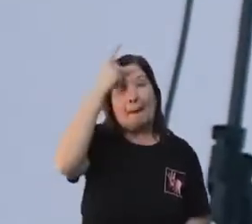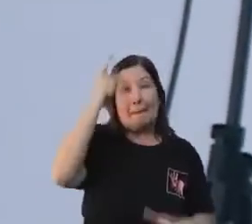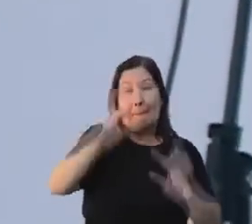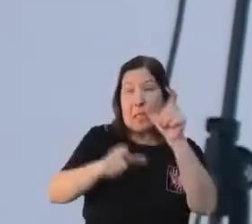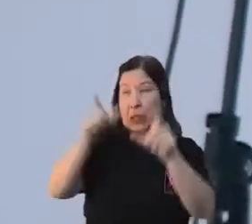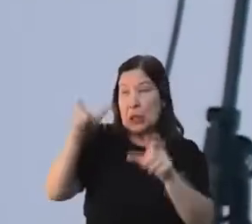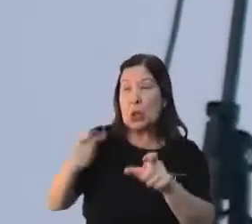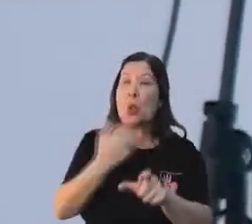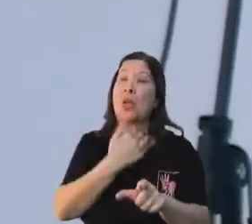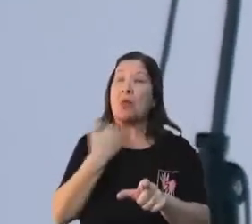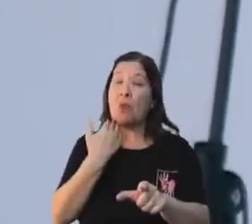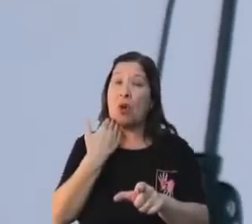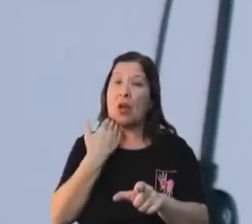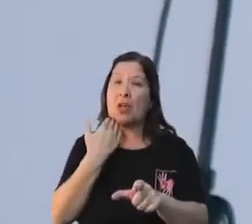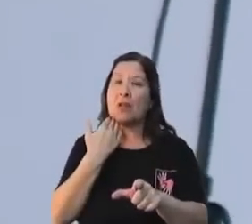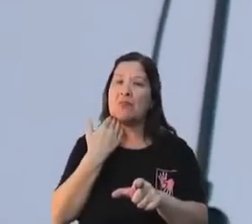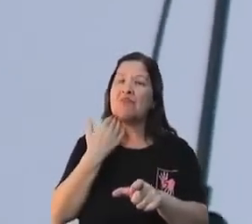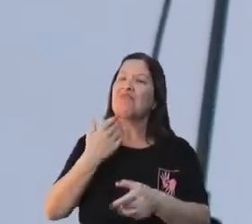isso.